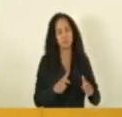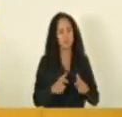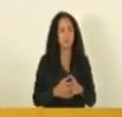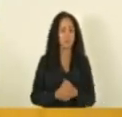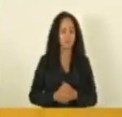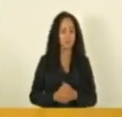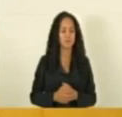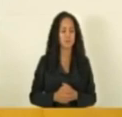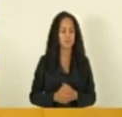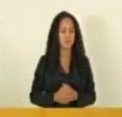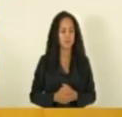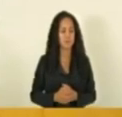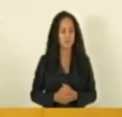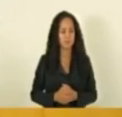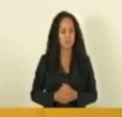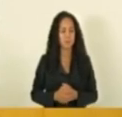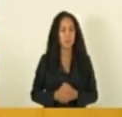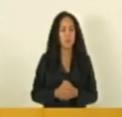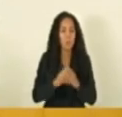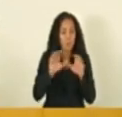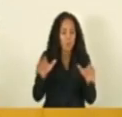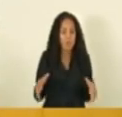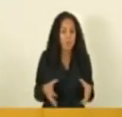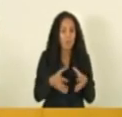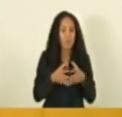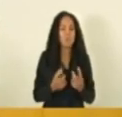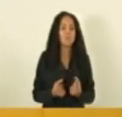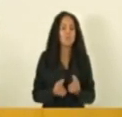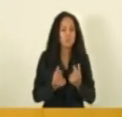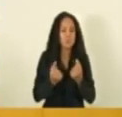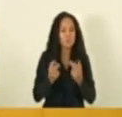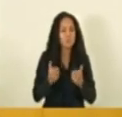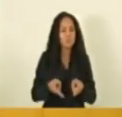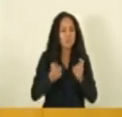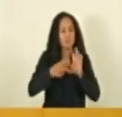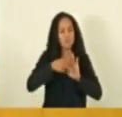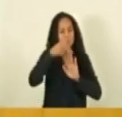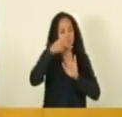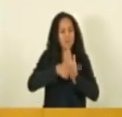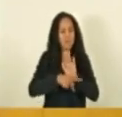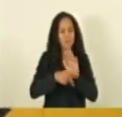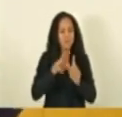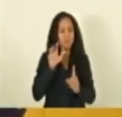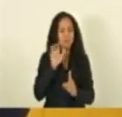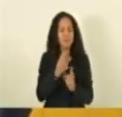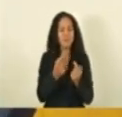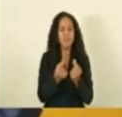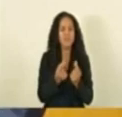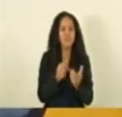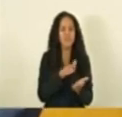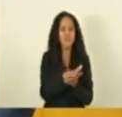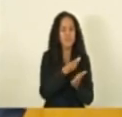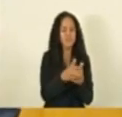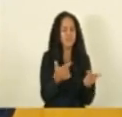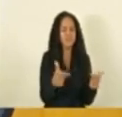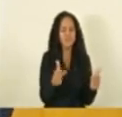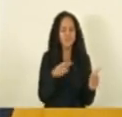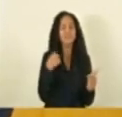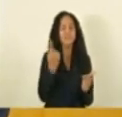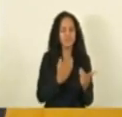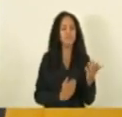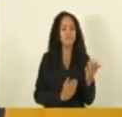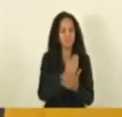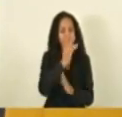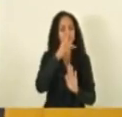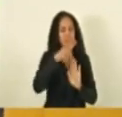públicos. Quanto ao mérito na Comissão de Finanças, observa-se que o projeto não causa impacto financeiro. Nós somos pela